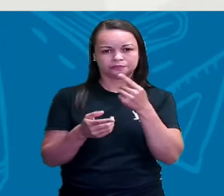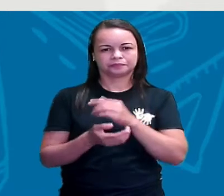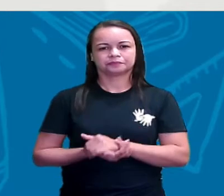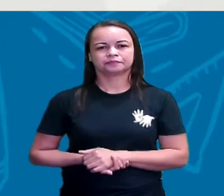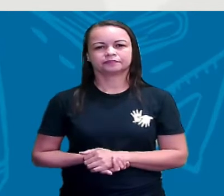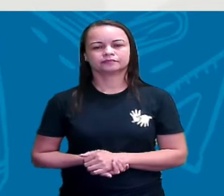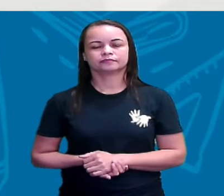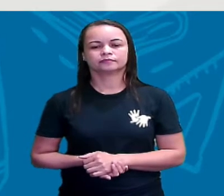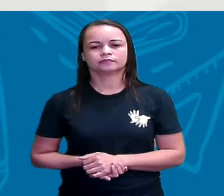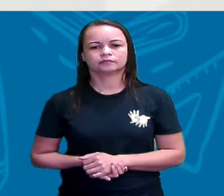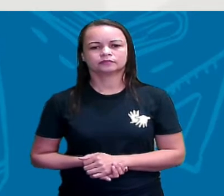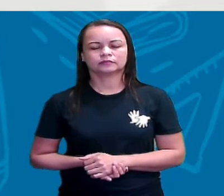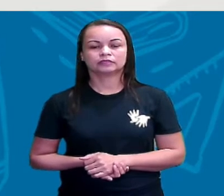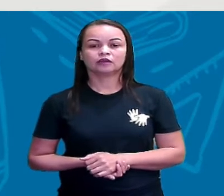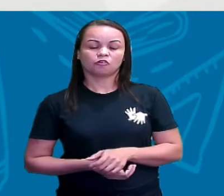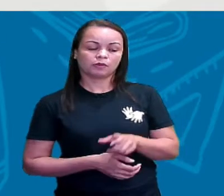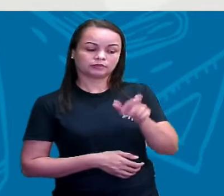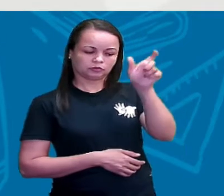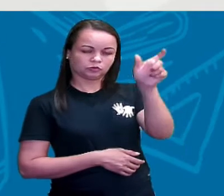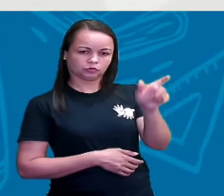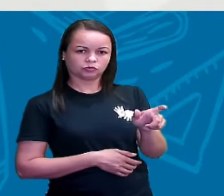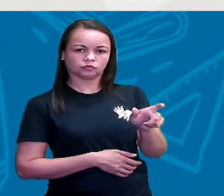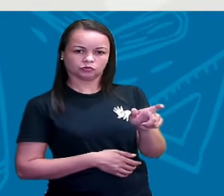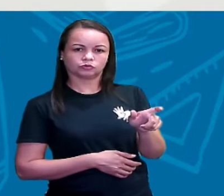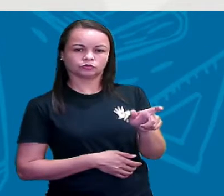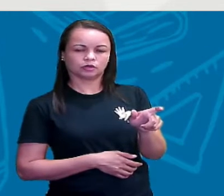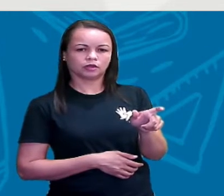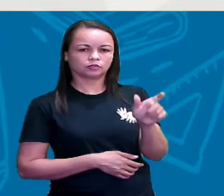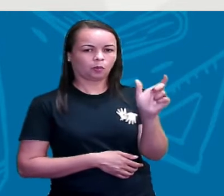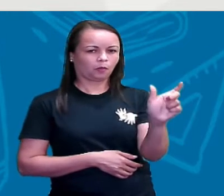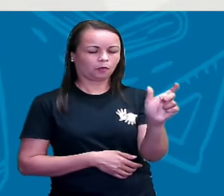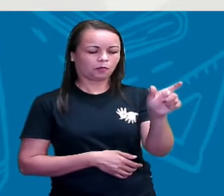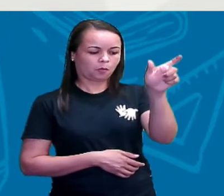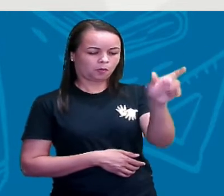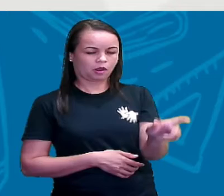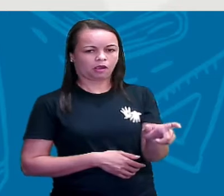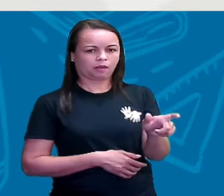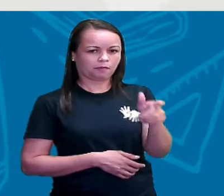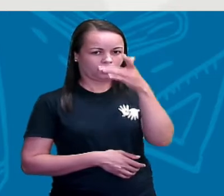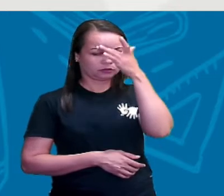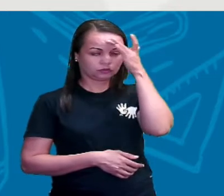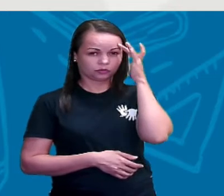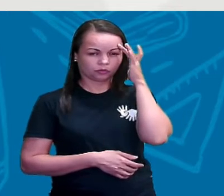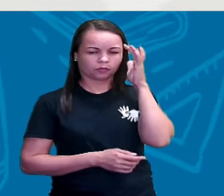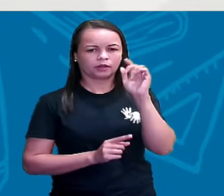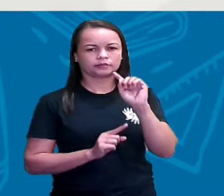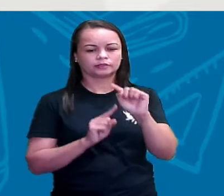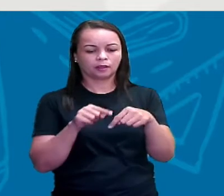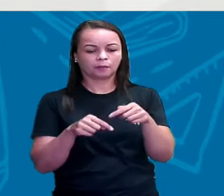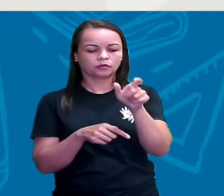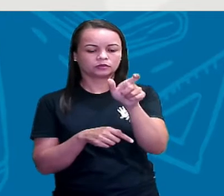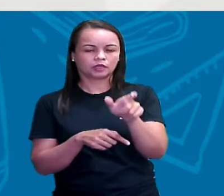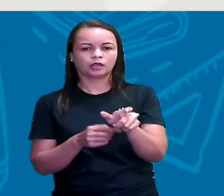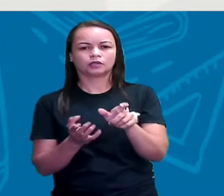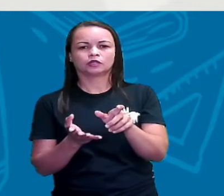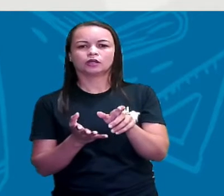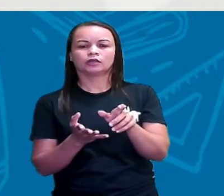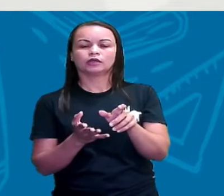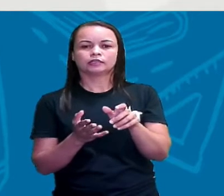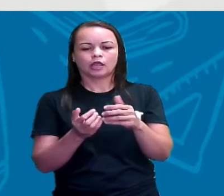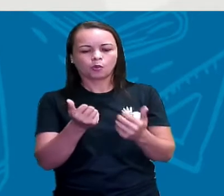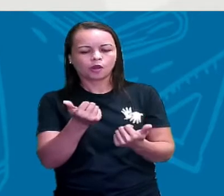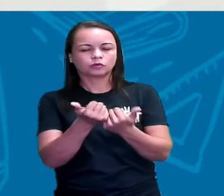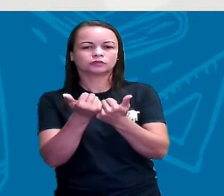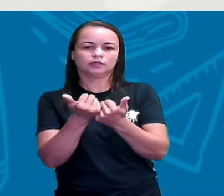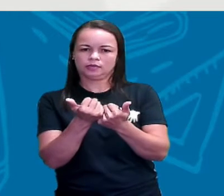Olha, a formação é sujeito, então você vai ter que ter um sujeito aí, uma pessoa, tá? Depois você tem que ter o did, que é o